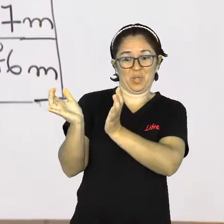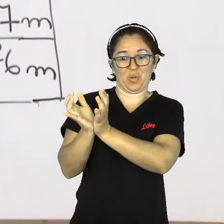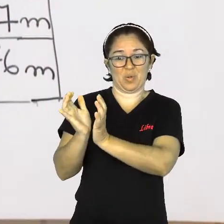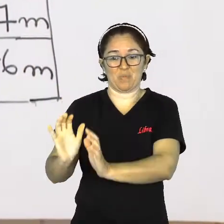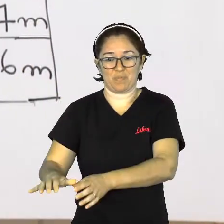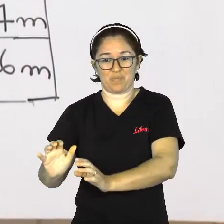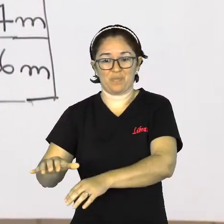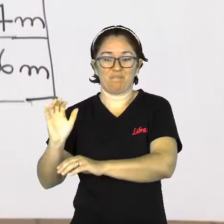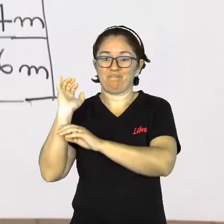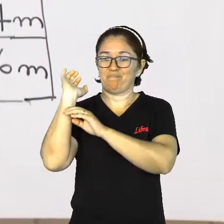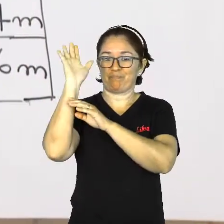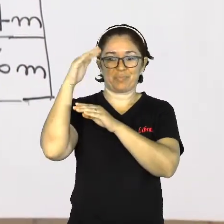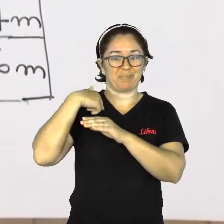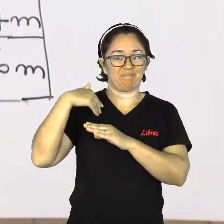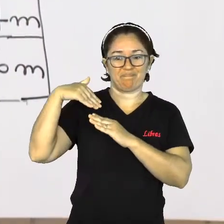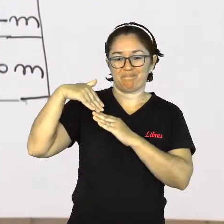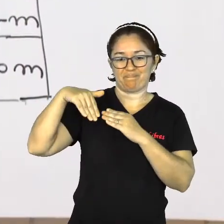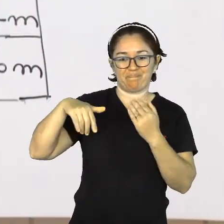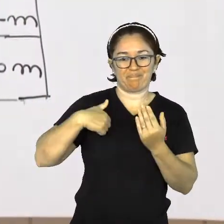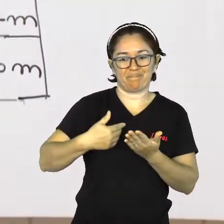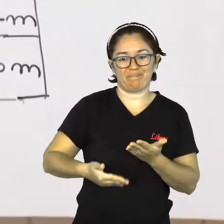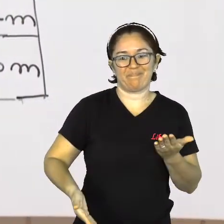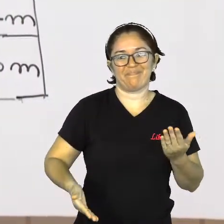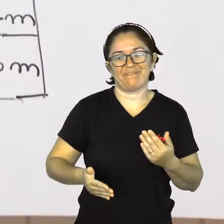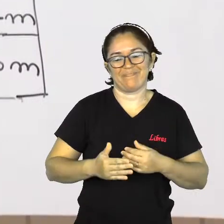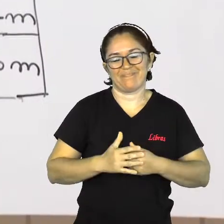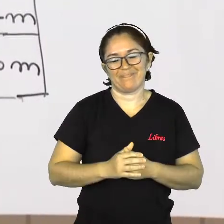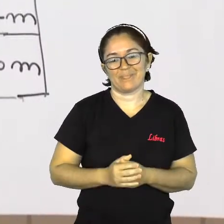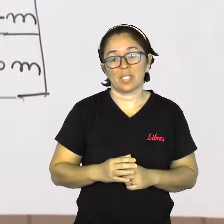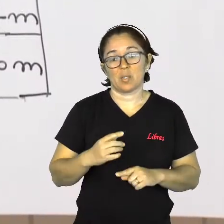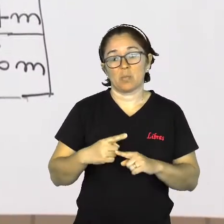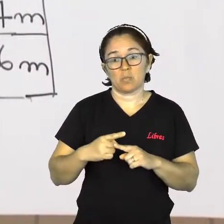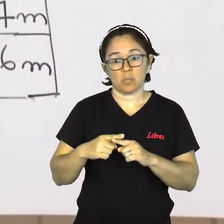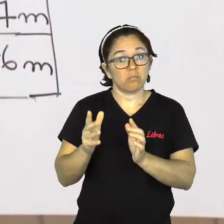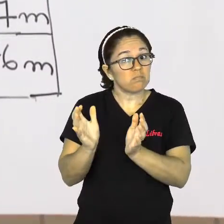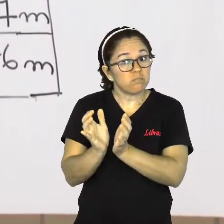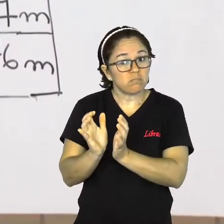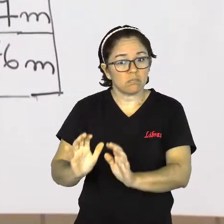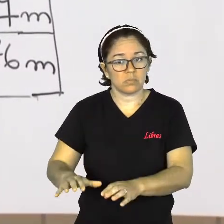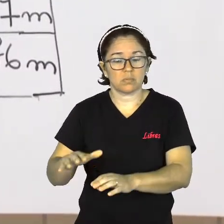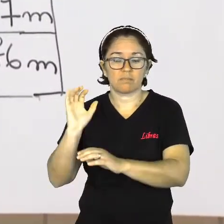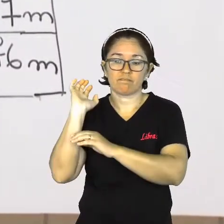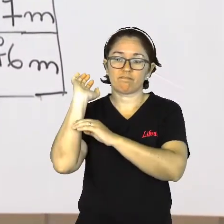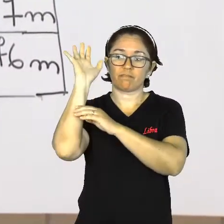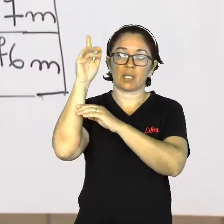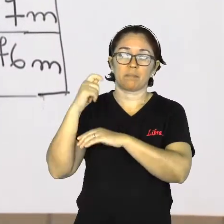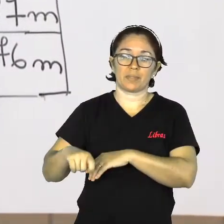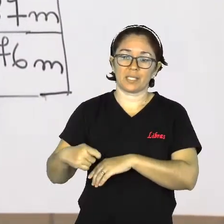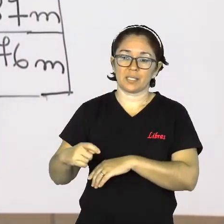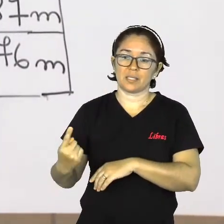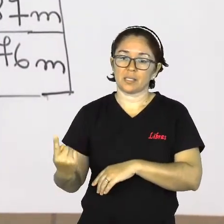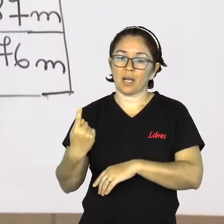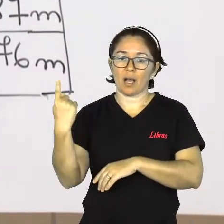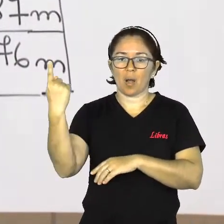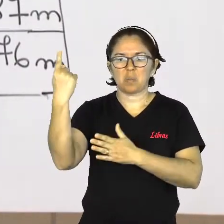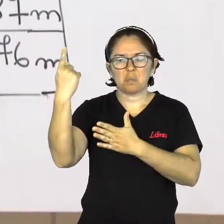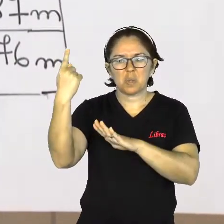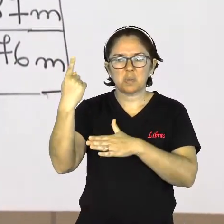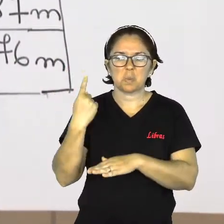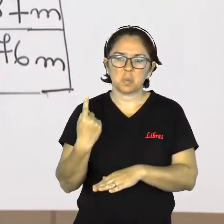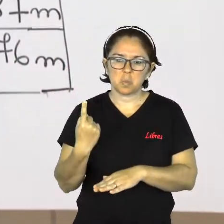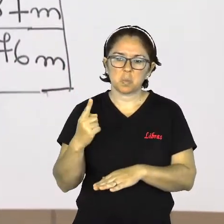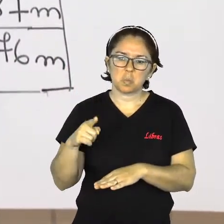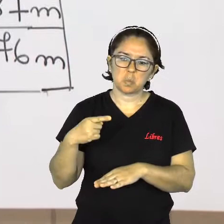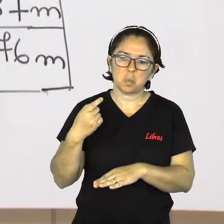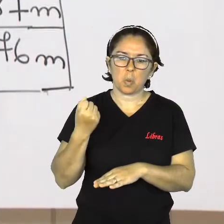time de basquete, não tem como, porque geralmente para ir para o time de basquete é de 1,80 m acima, tá?